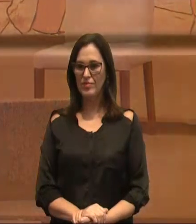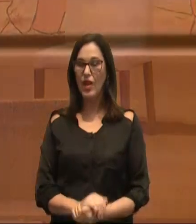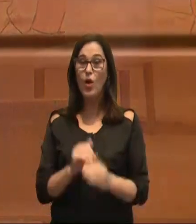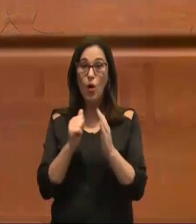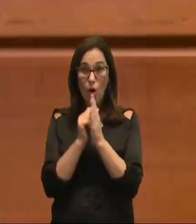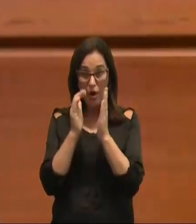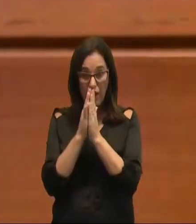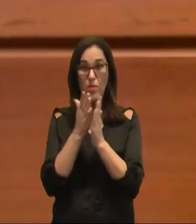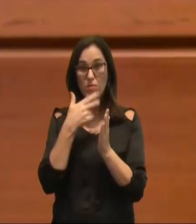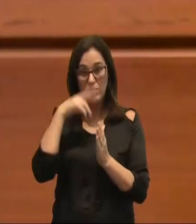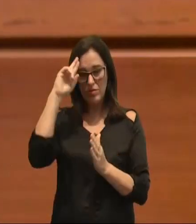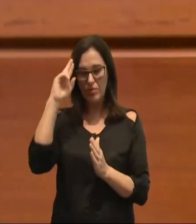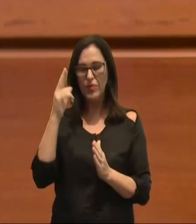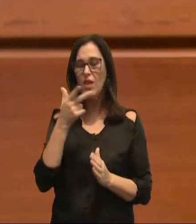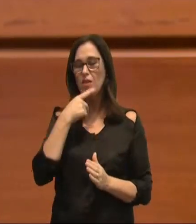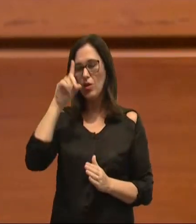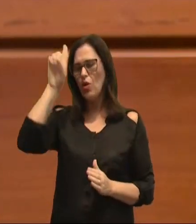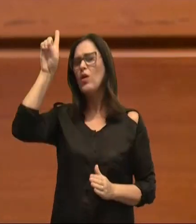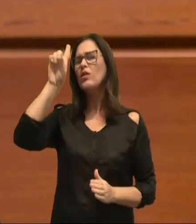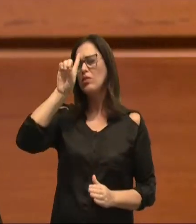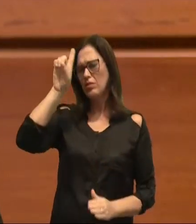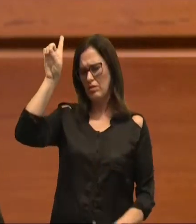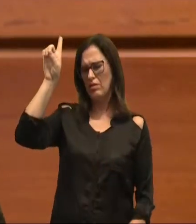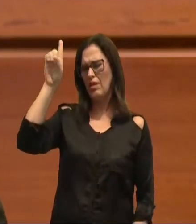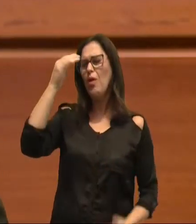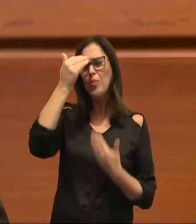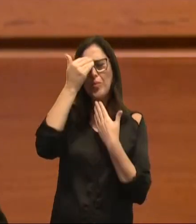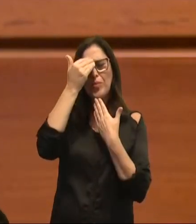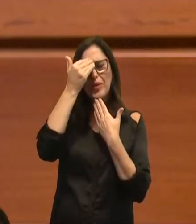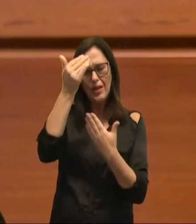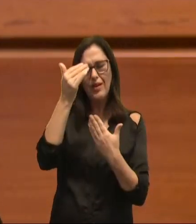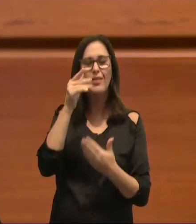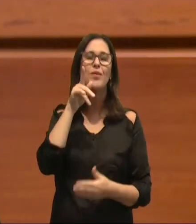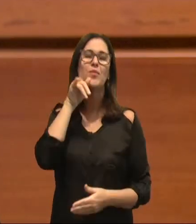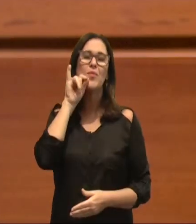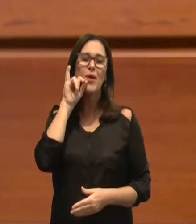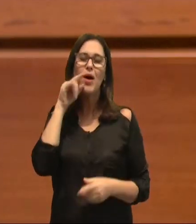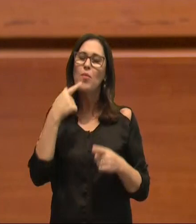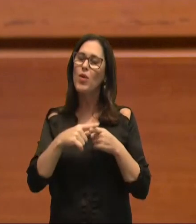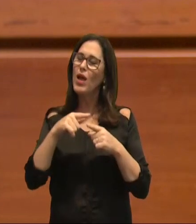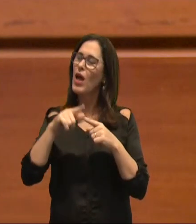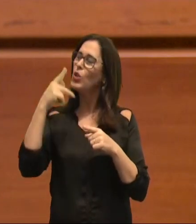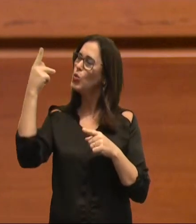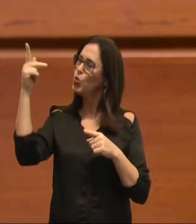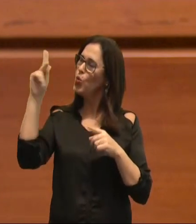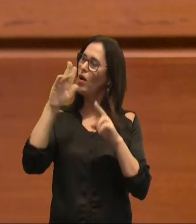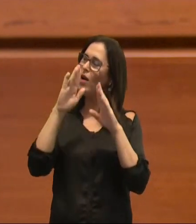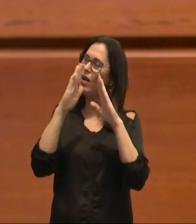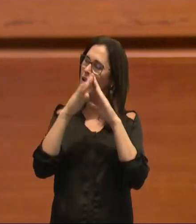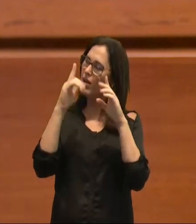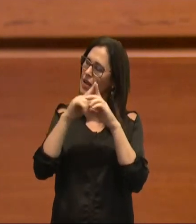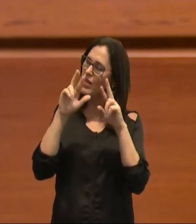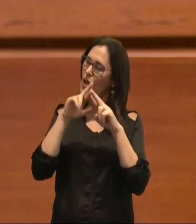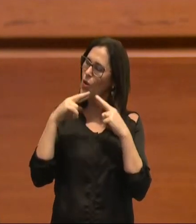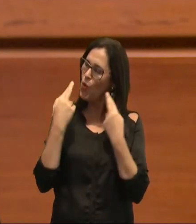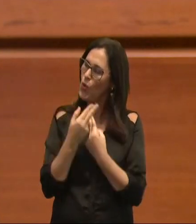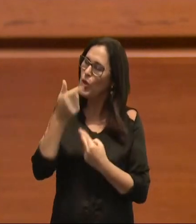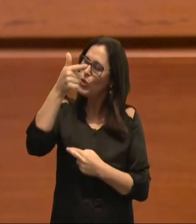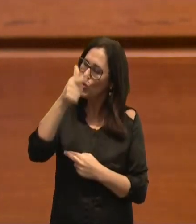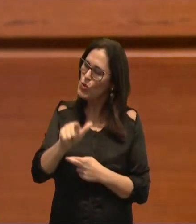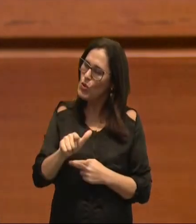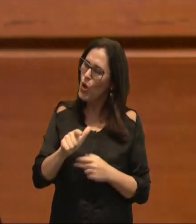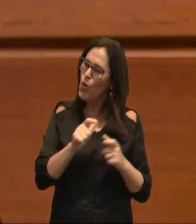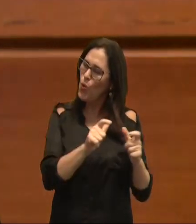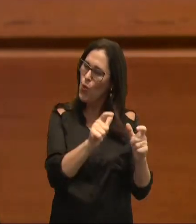Oremos ao Senhor. Senhor Deus, obrigado, Pai, porque a Tua igreja se reúne mais uma vez em todos os